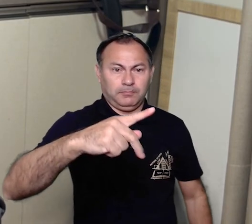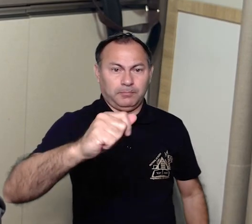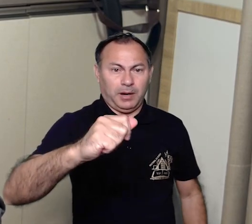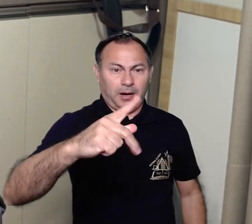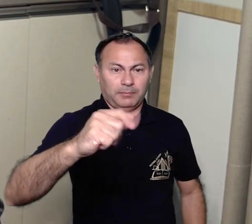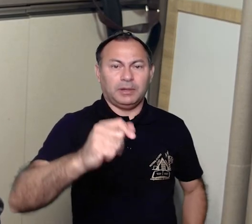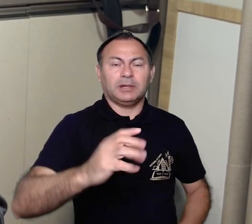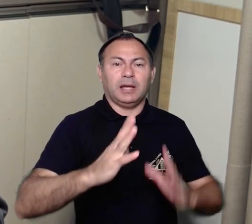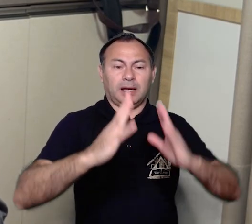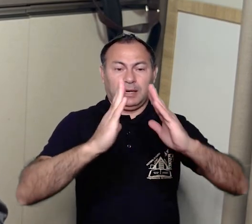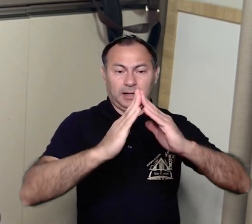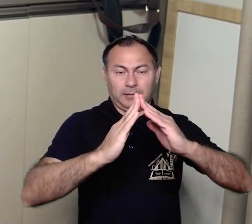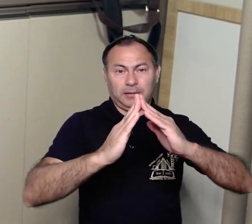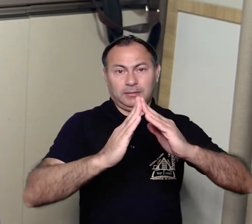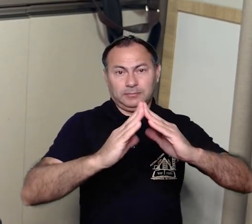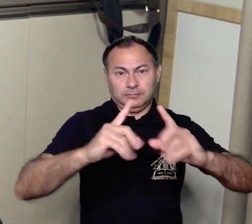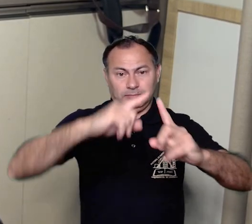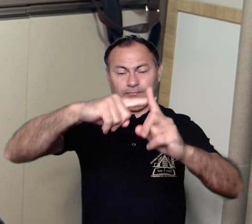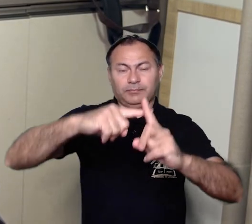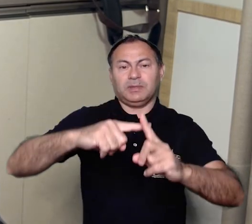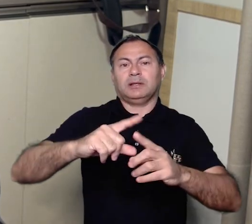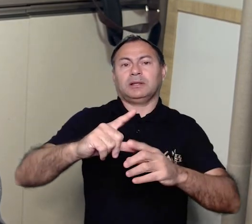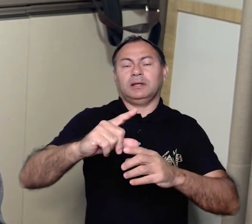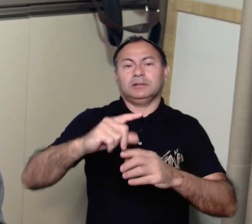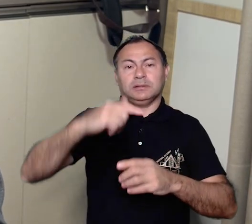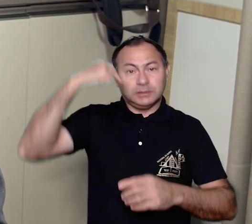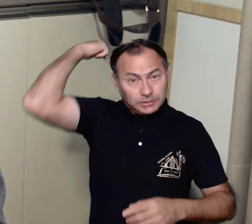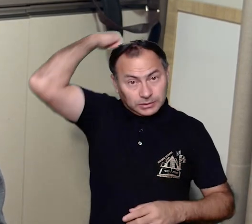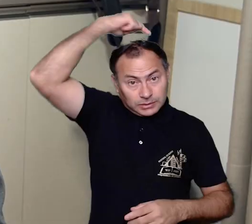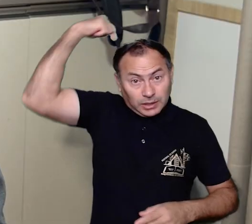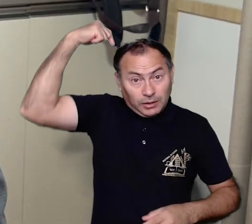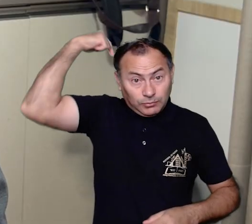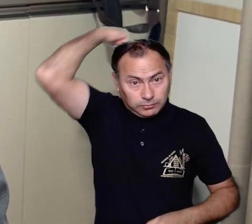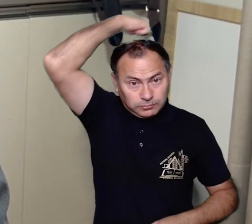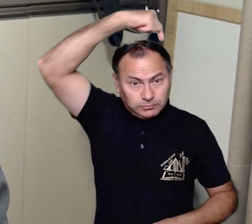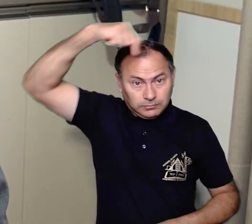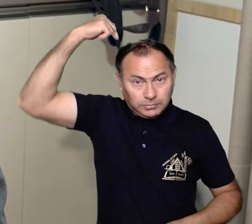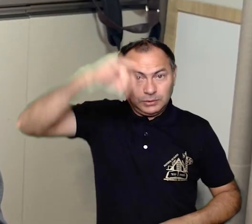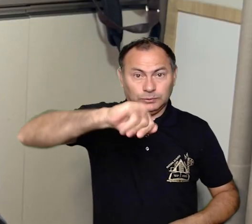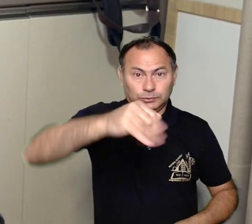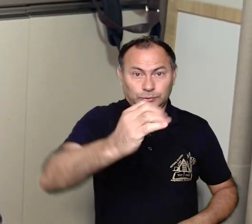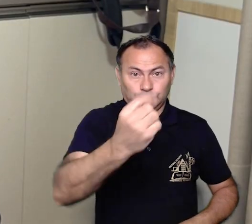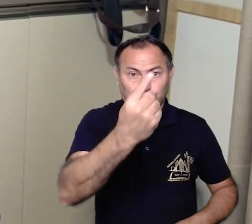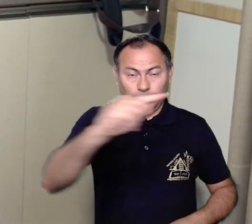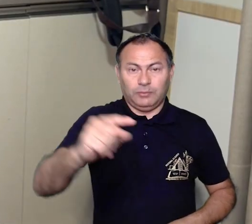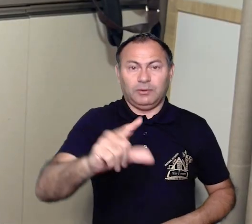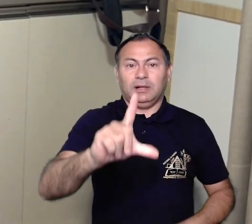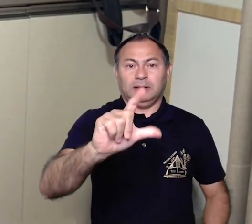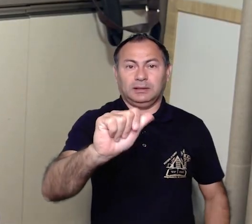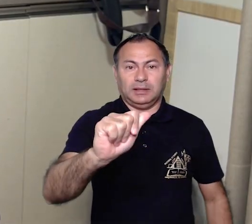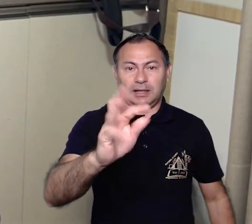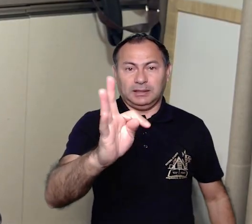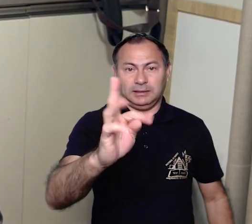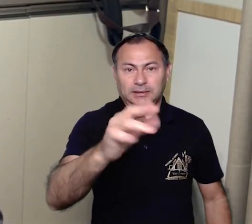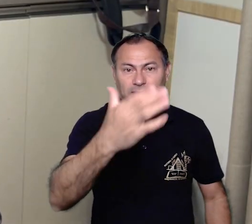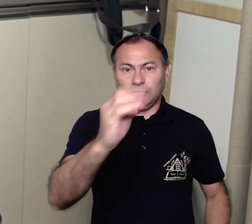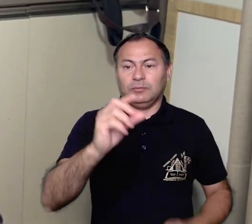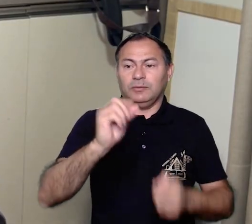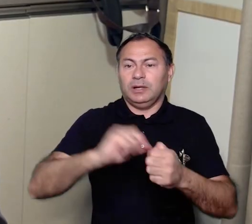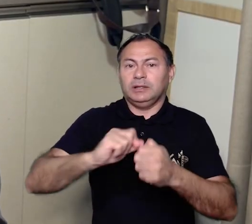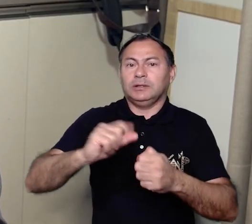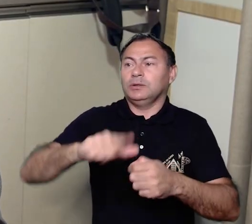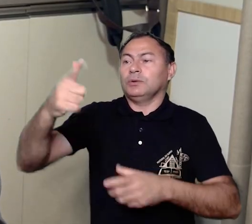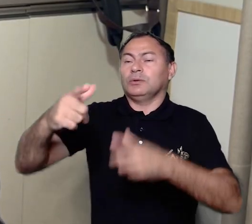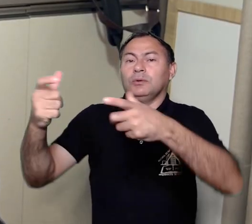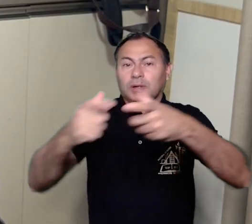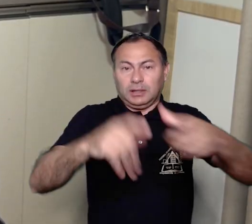a Catedral do Papa, São João de Latrão, ele possibilitou que fosse repetido esses gestos em